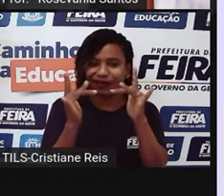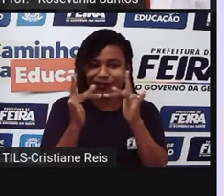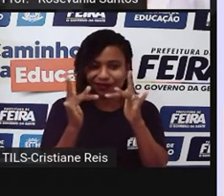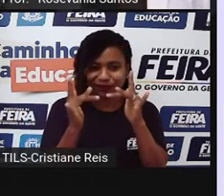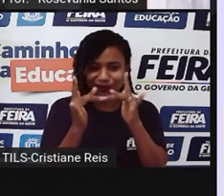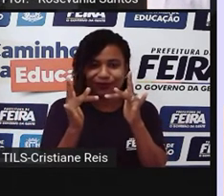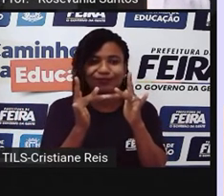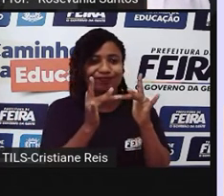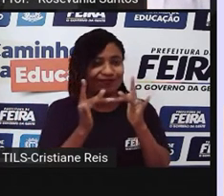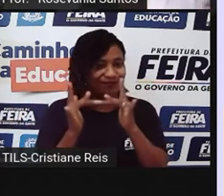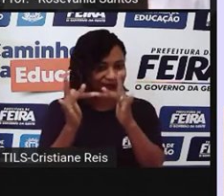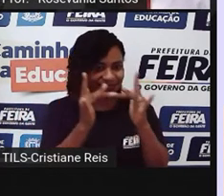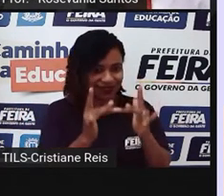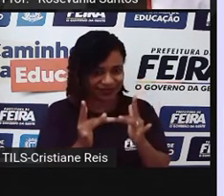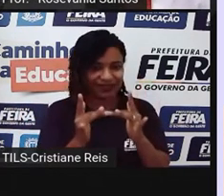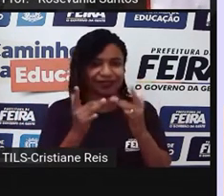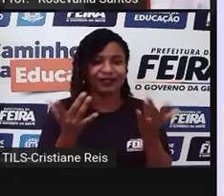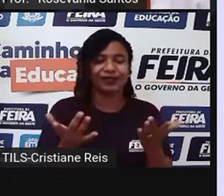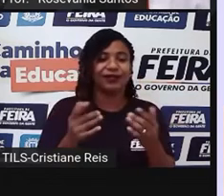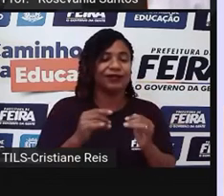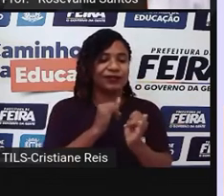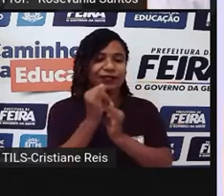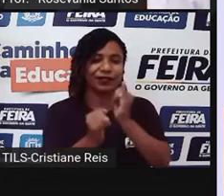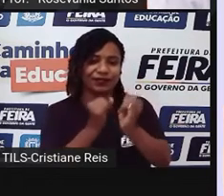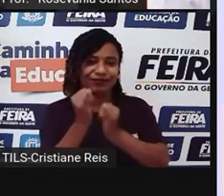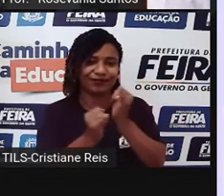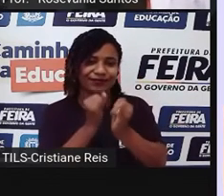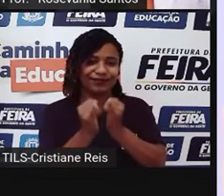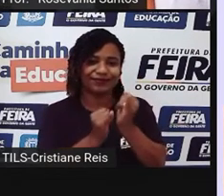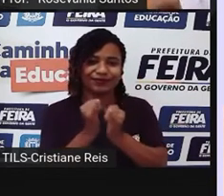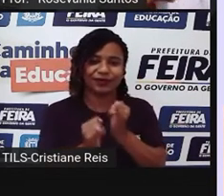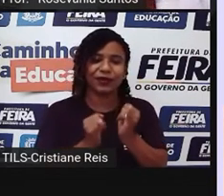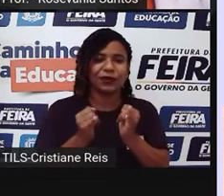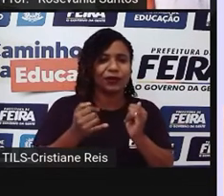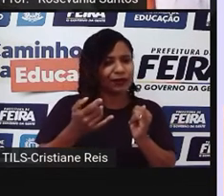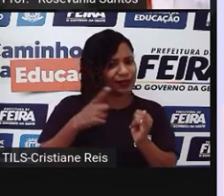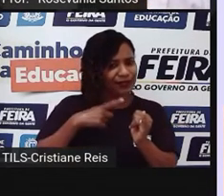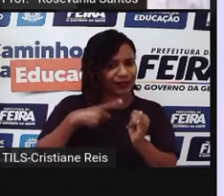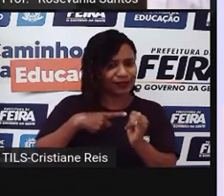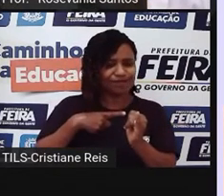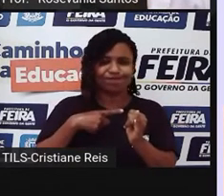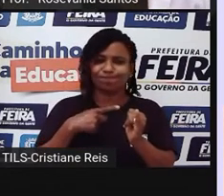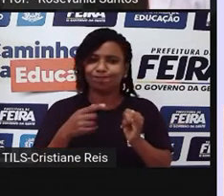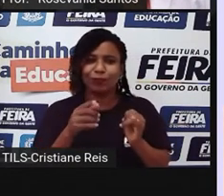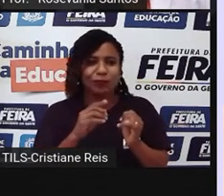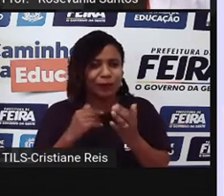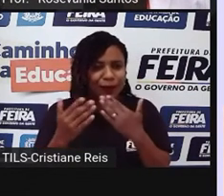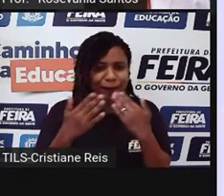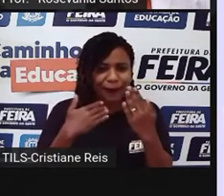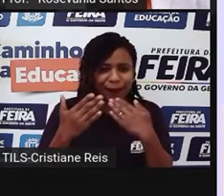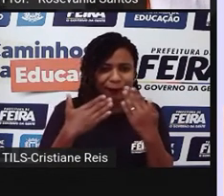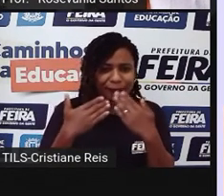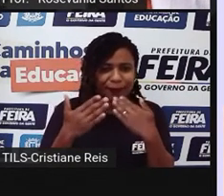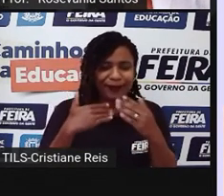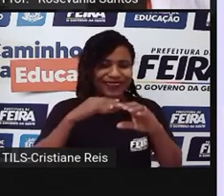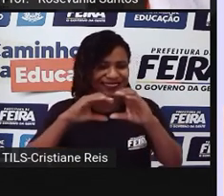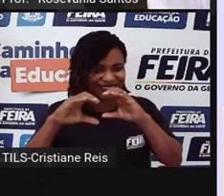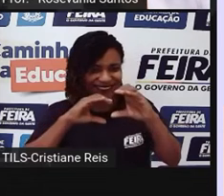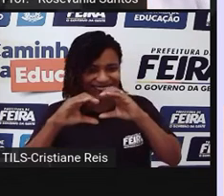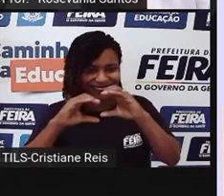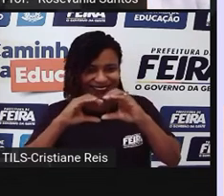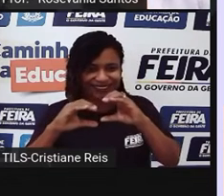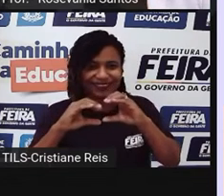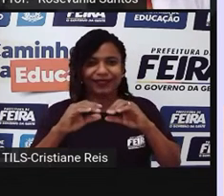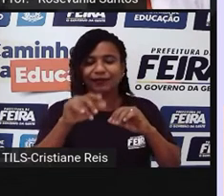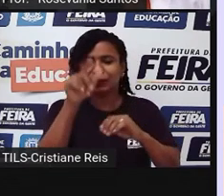também passou a ser um consumo. Você entra no site de relacionamento e está lá o perfil da pessoa, como quando você vai comprar um produto e